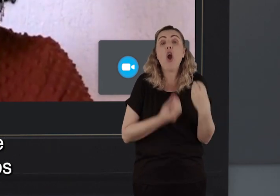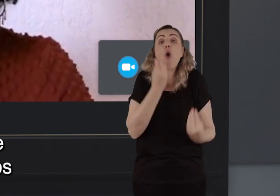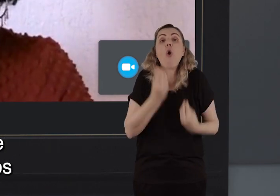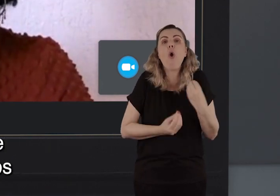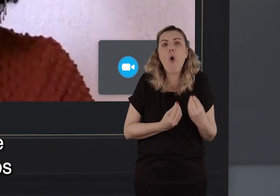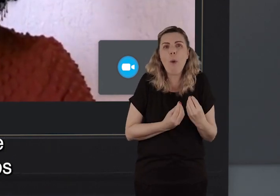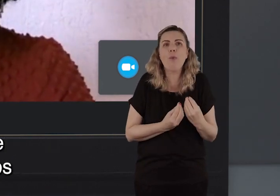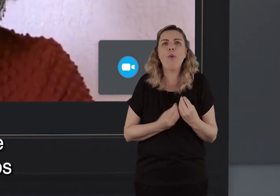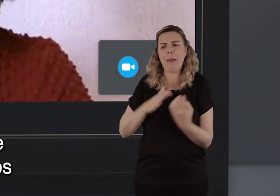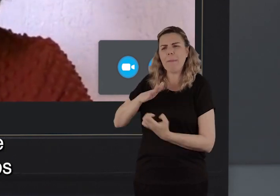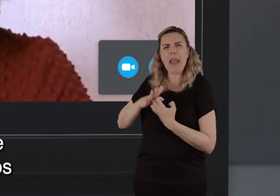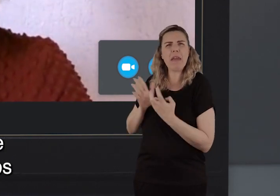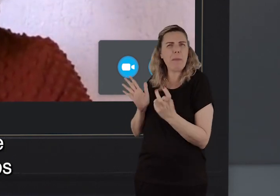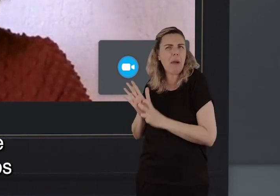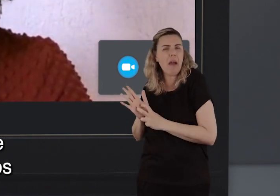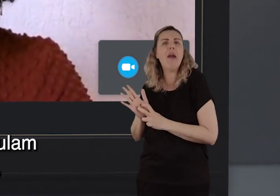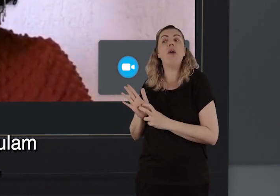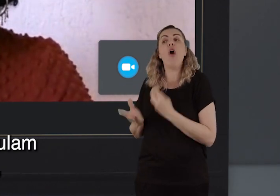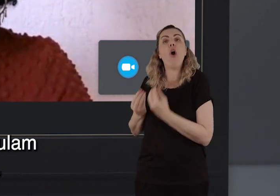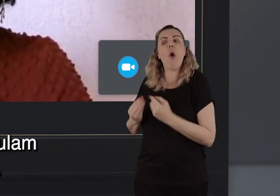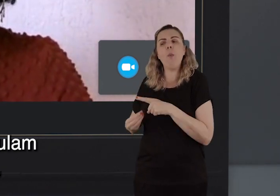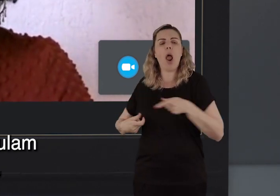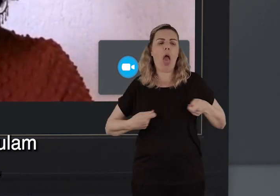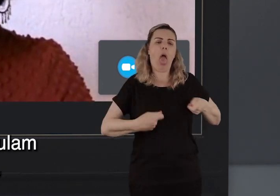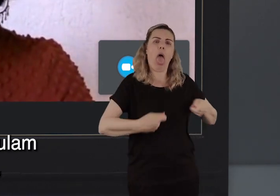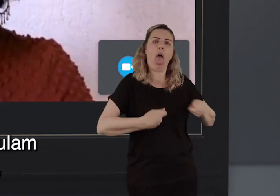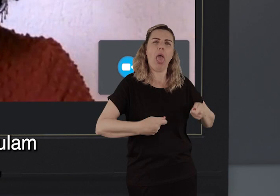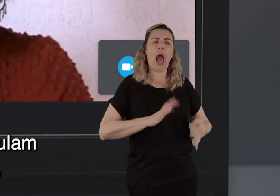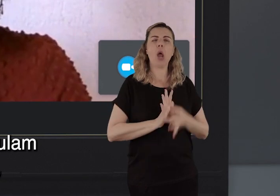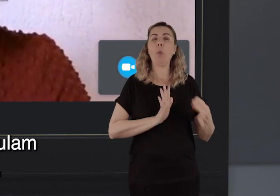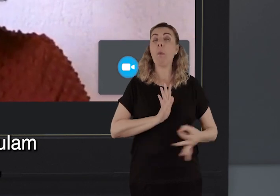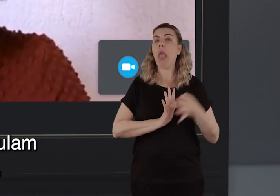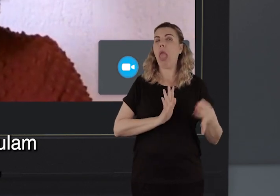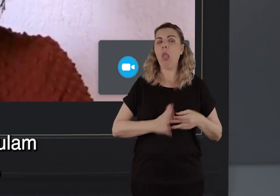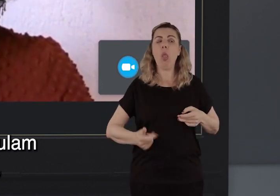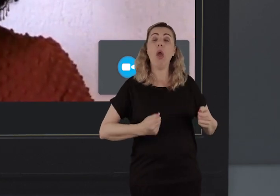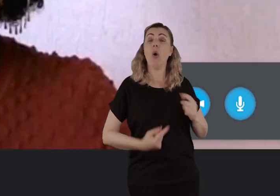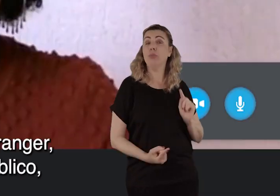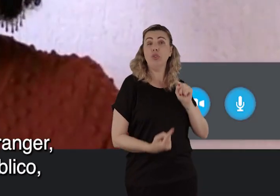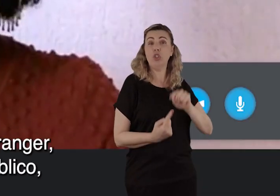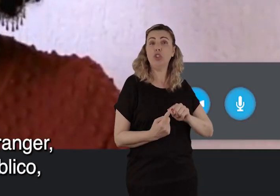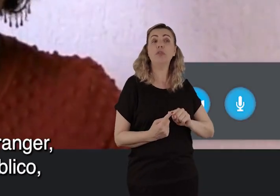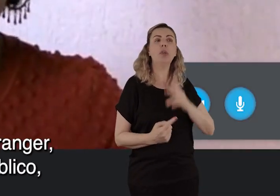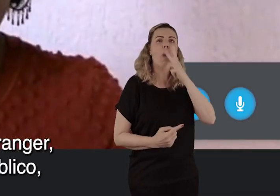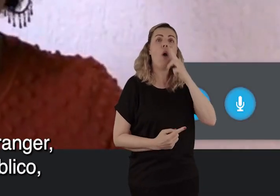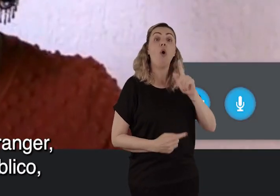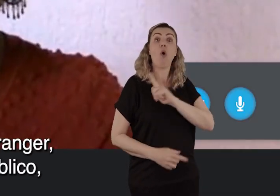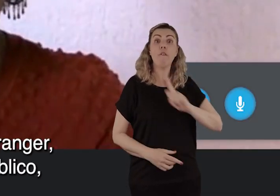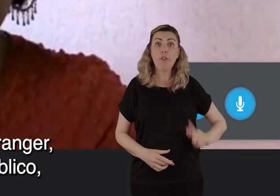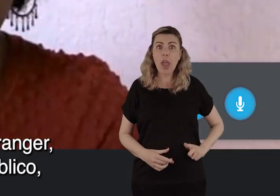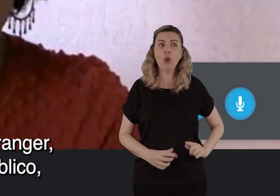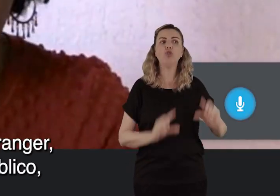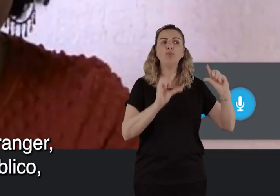é a forma com que agentes econômicos muitas vezes a manipulam na argumentação para reduzir,